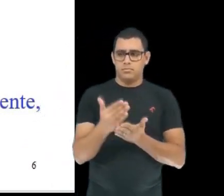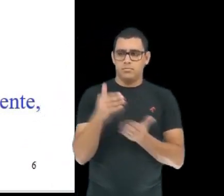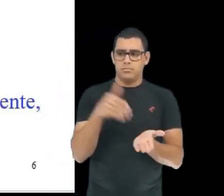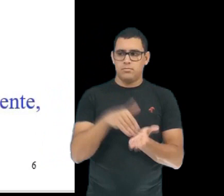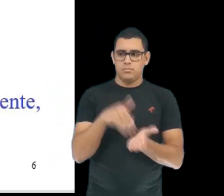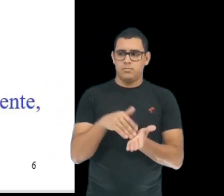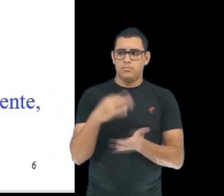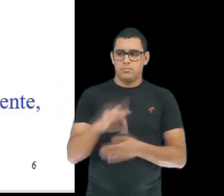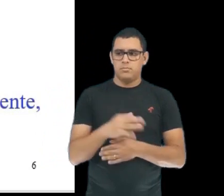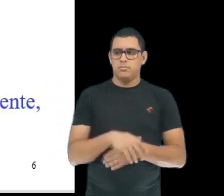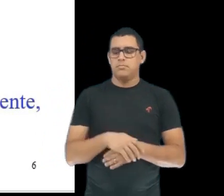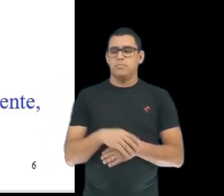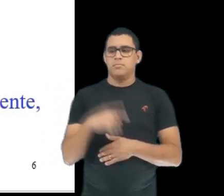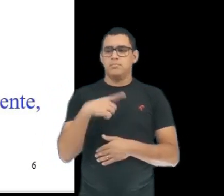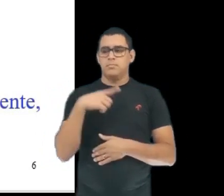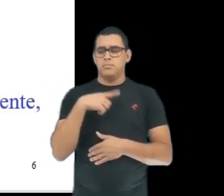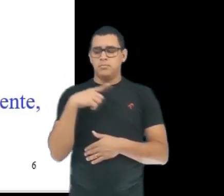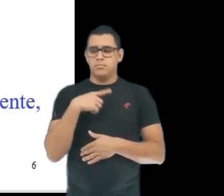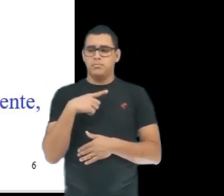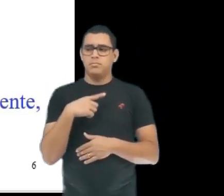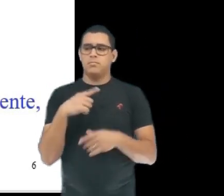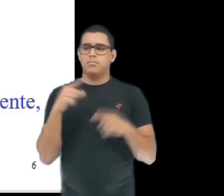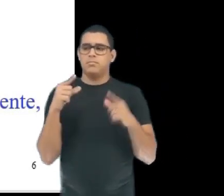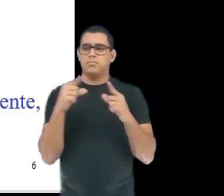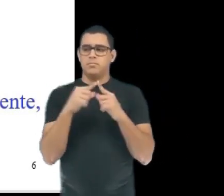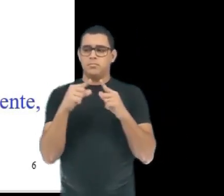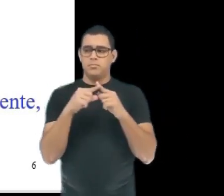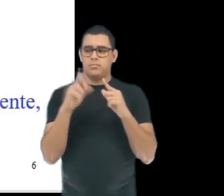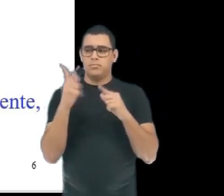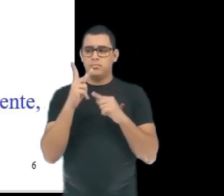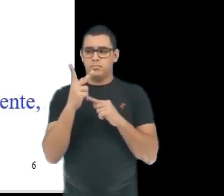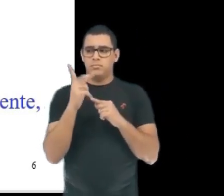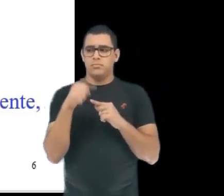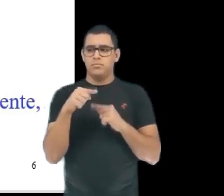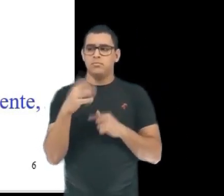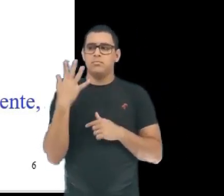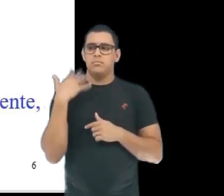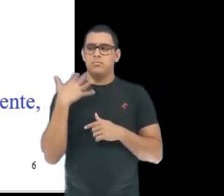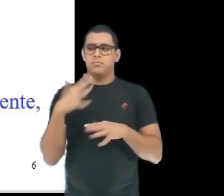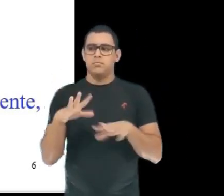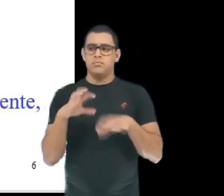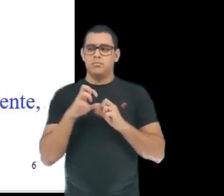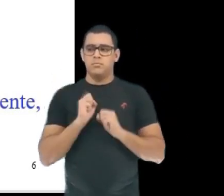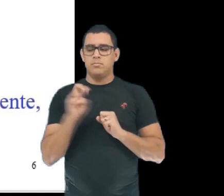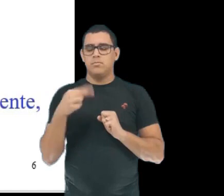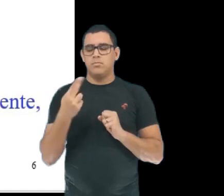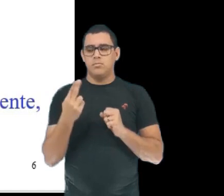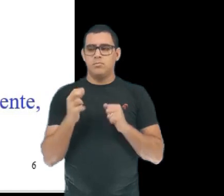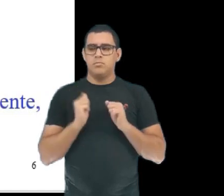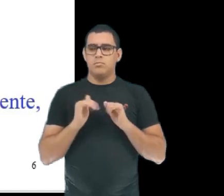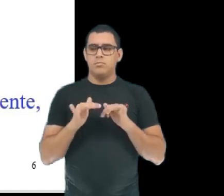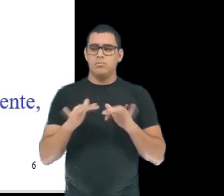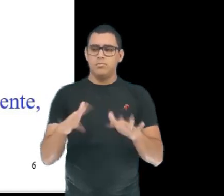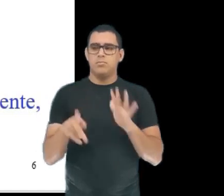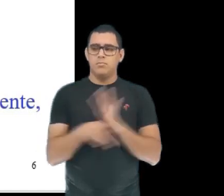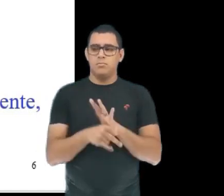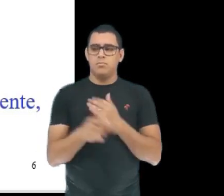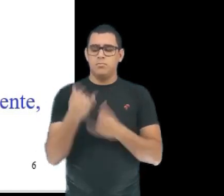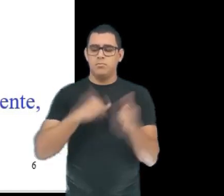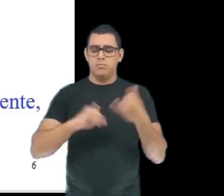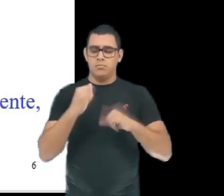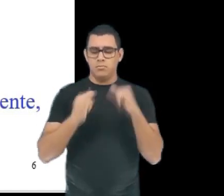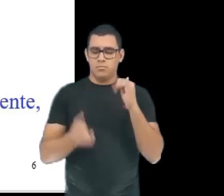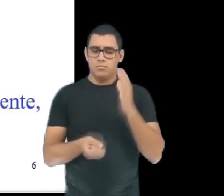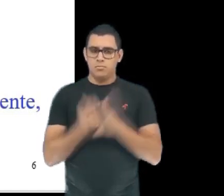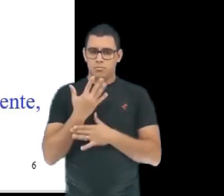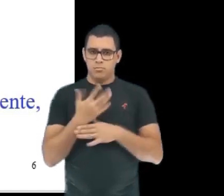de medidas iniciais e finais, certo? Então, a variação de entalpia é o calor absorvido ou liberado quando uma